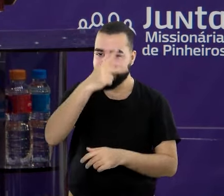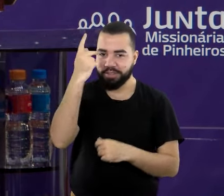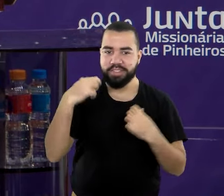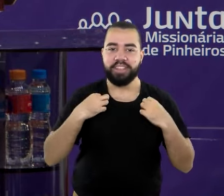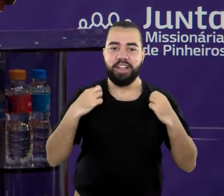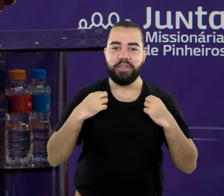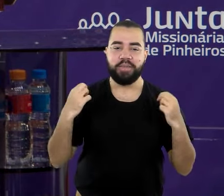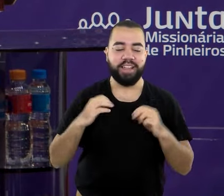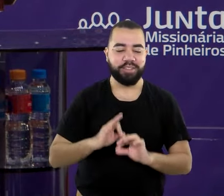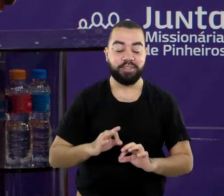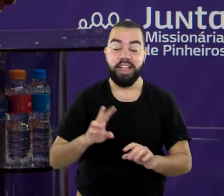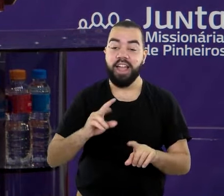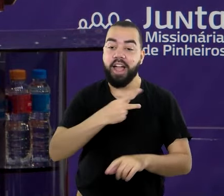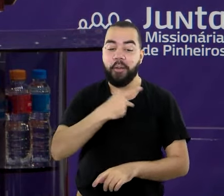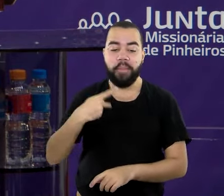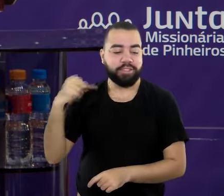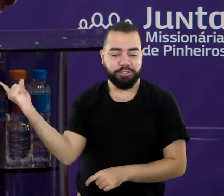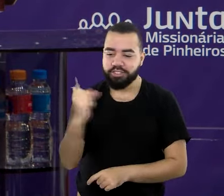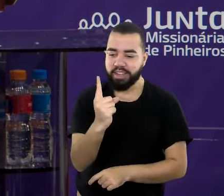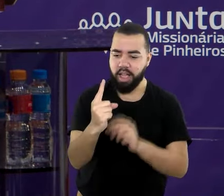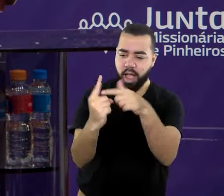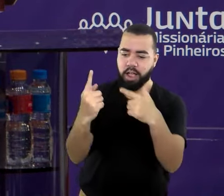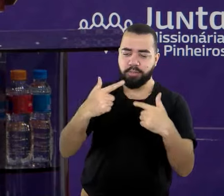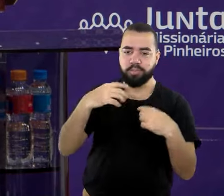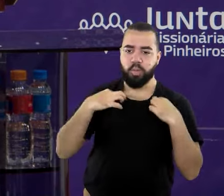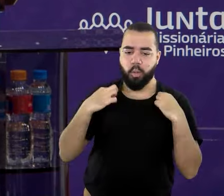pastor entra desnudo assim.